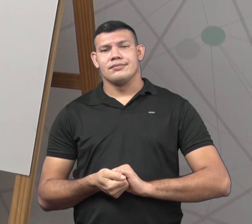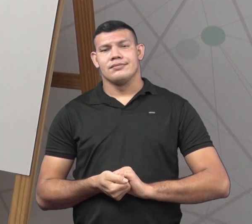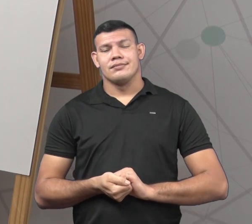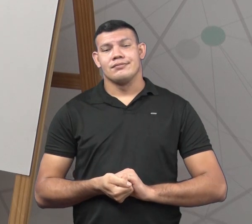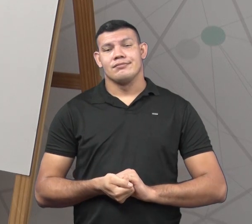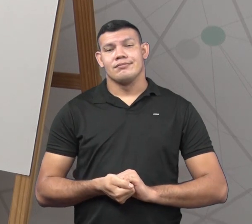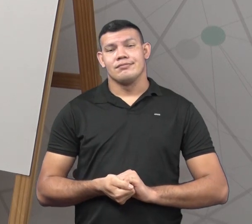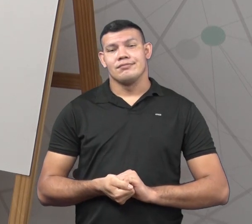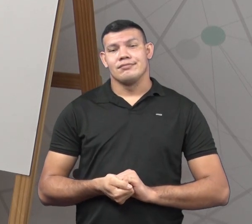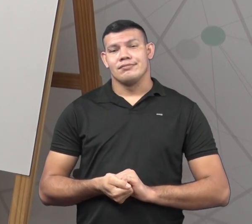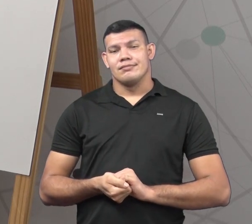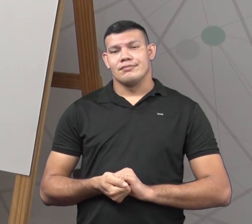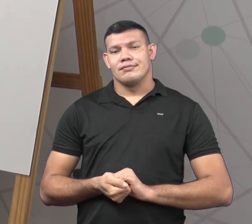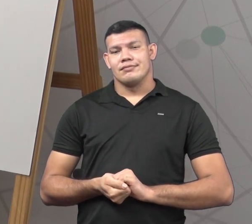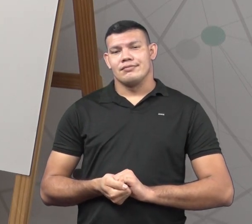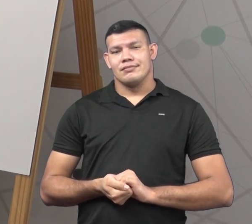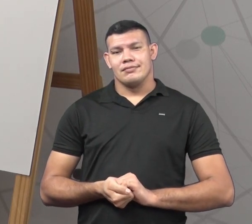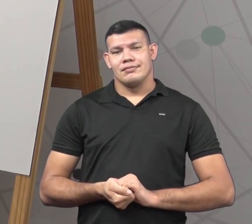minha